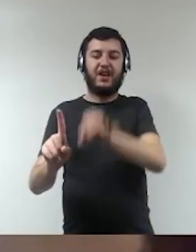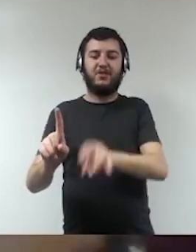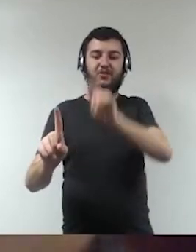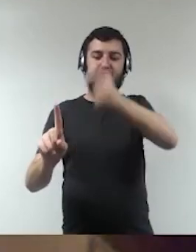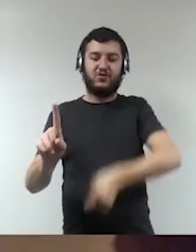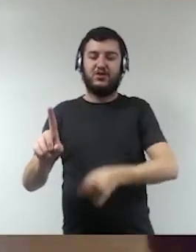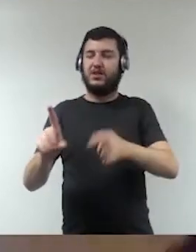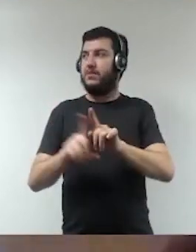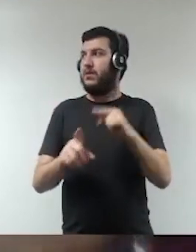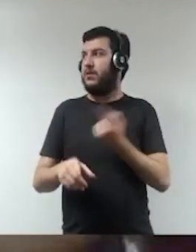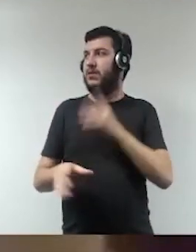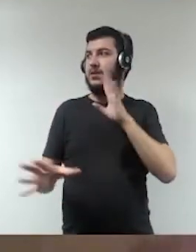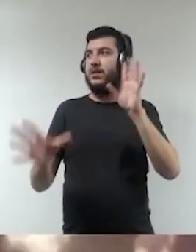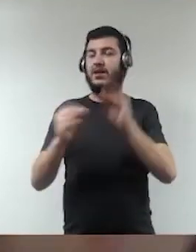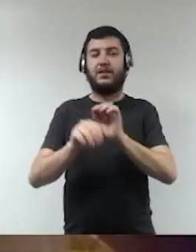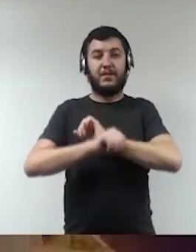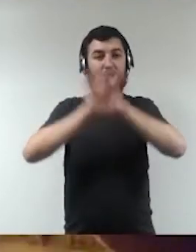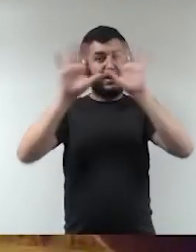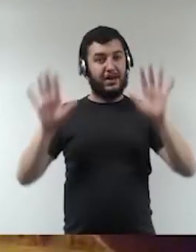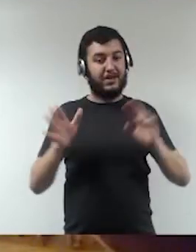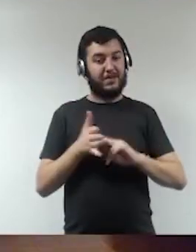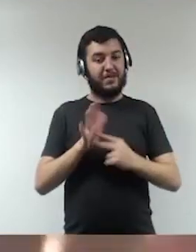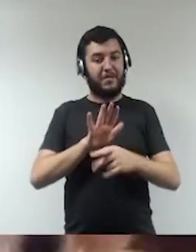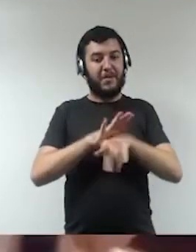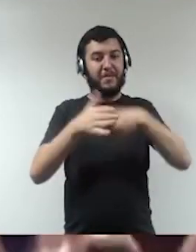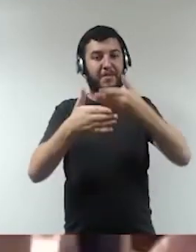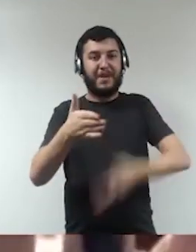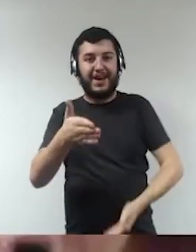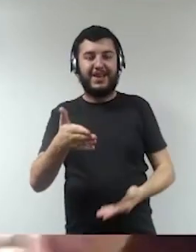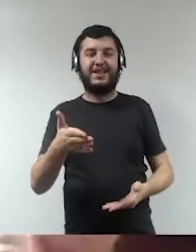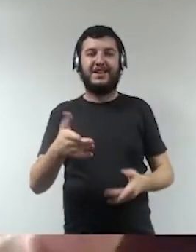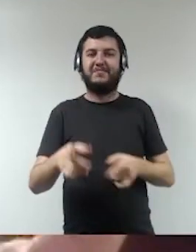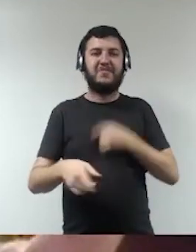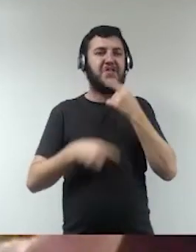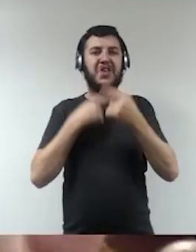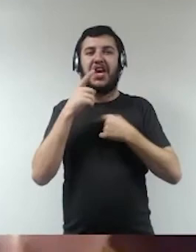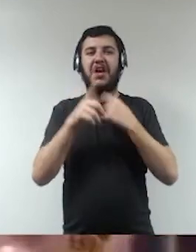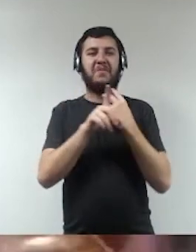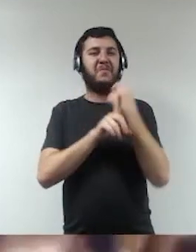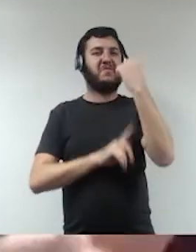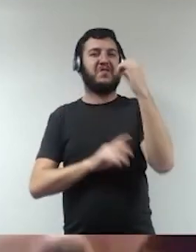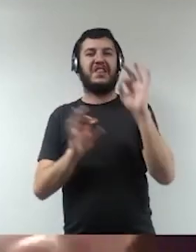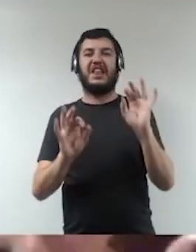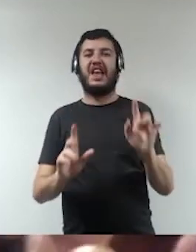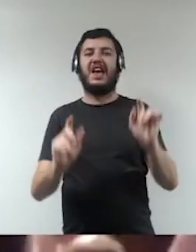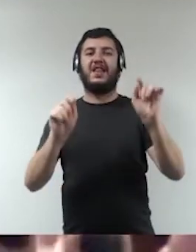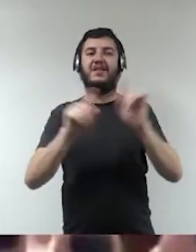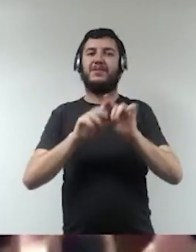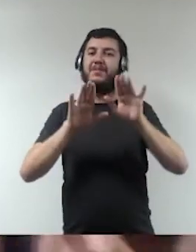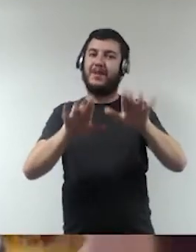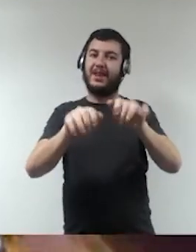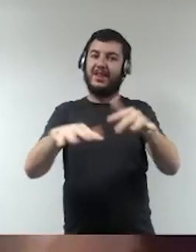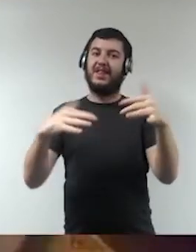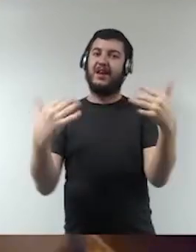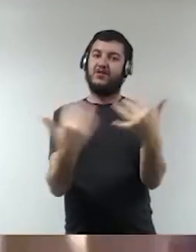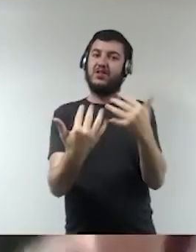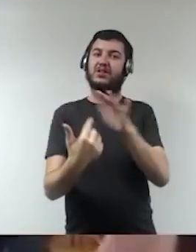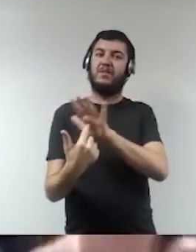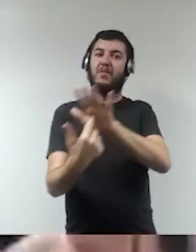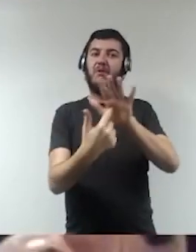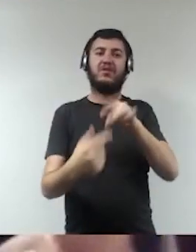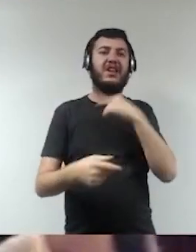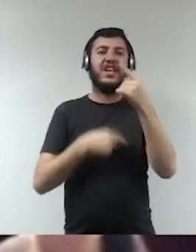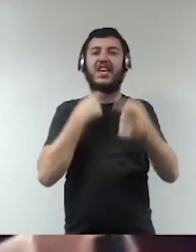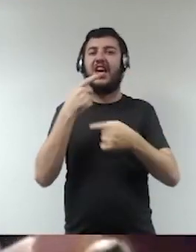claro, eu falo, são perdas, nós estamos discutindo perdas, ninguém está ganhando. Essas audiências que eu faço fica muito claro, ninguém